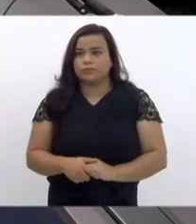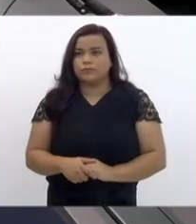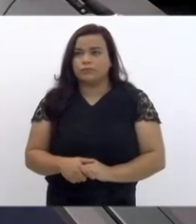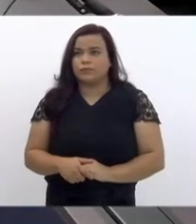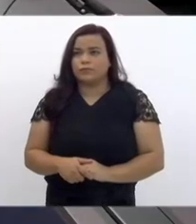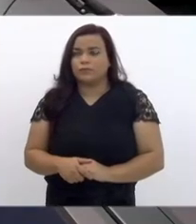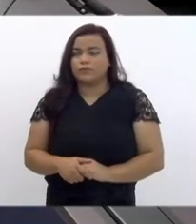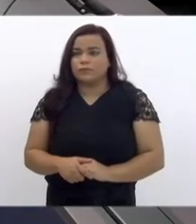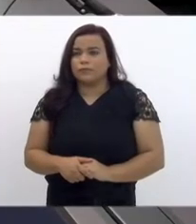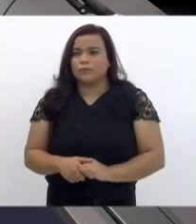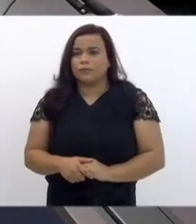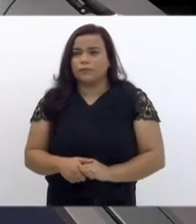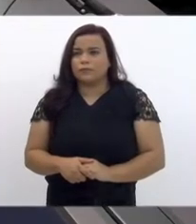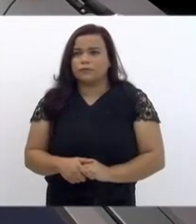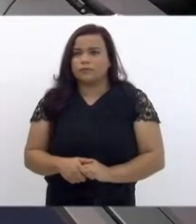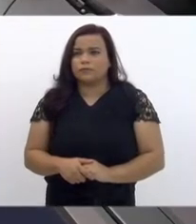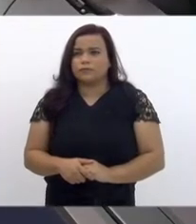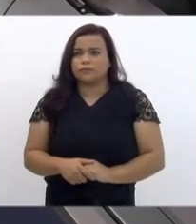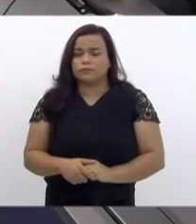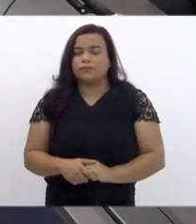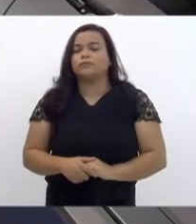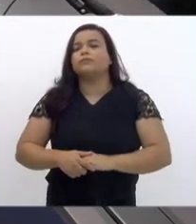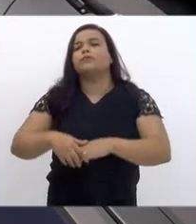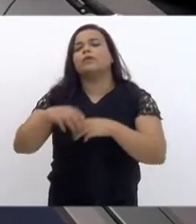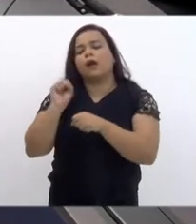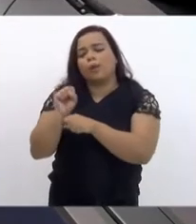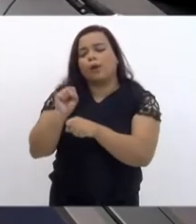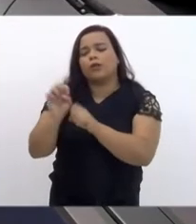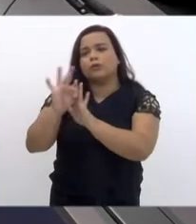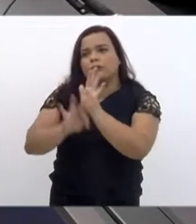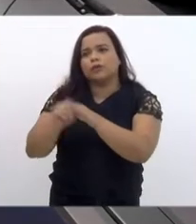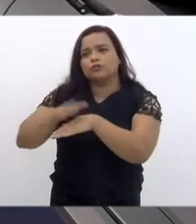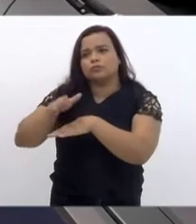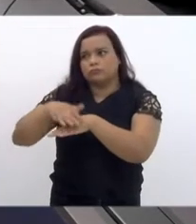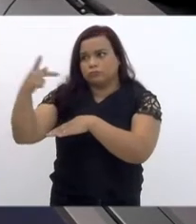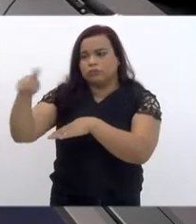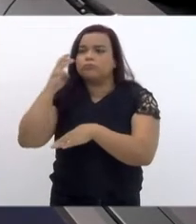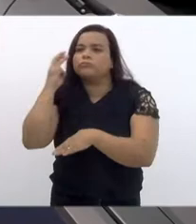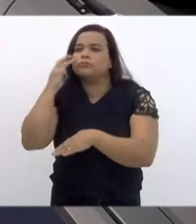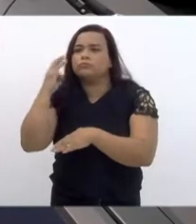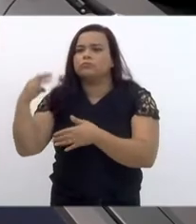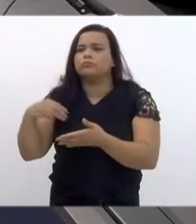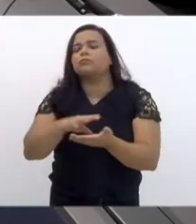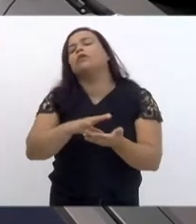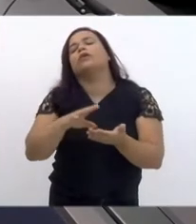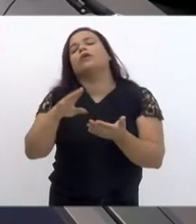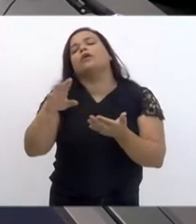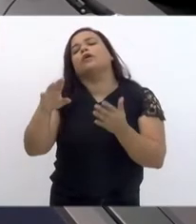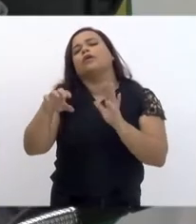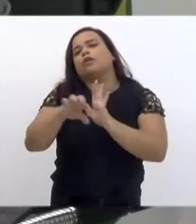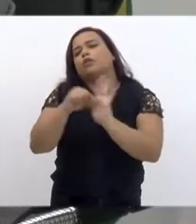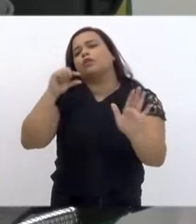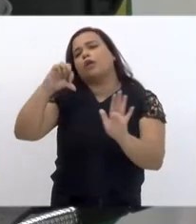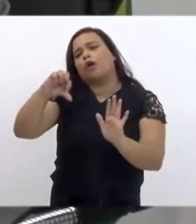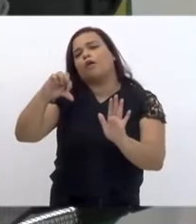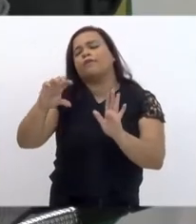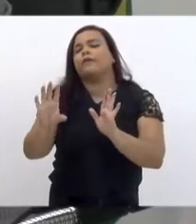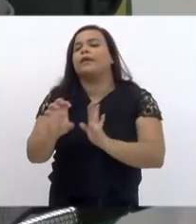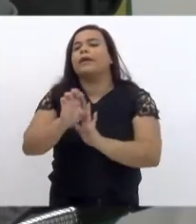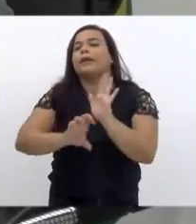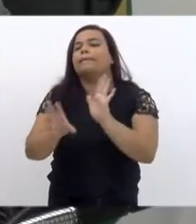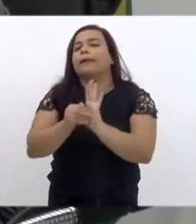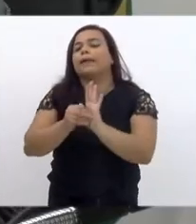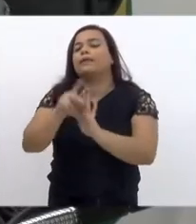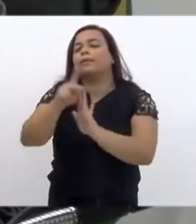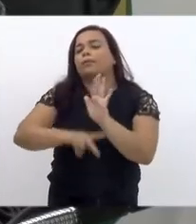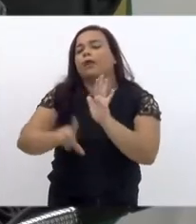Aguardo, então, o texto, a sugestão do deputado Valdec. 9 da pauta. Emendas de plenário, projeto de lei